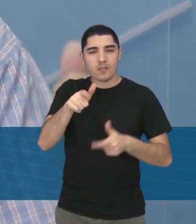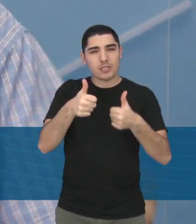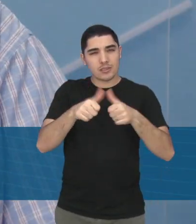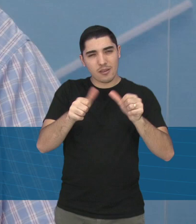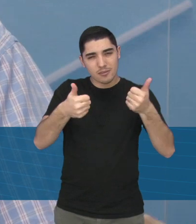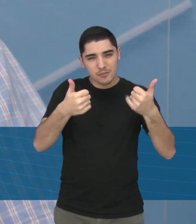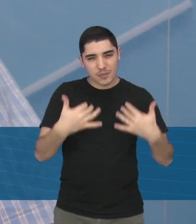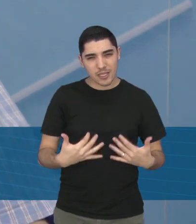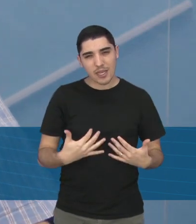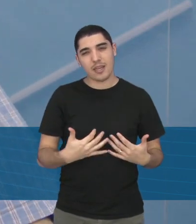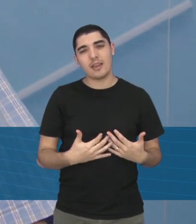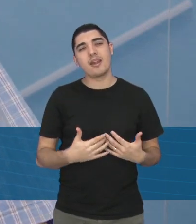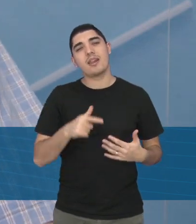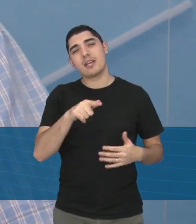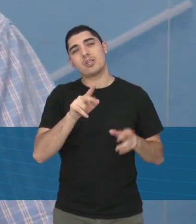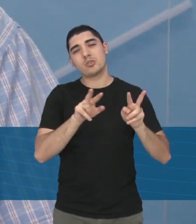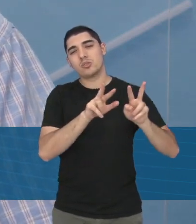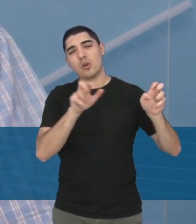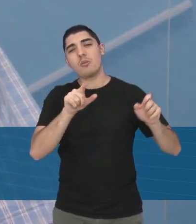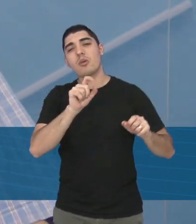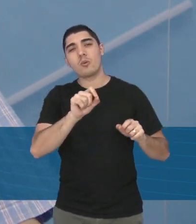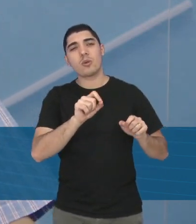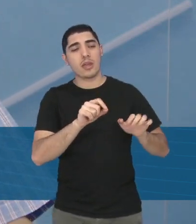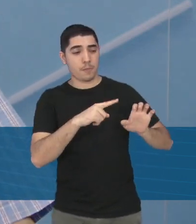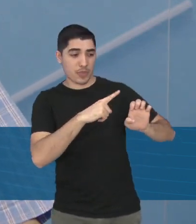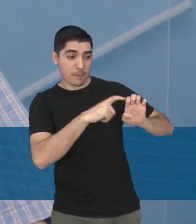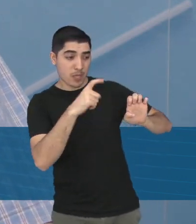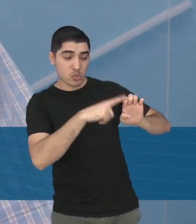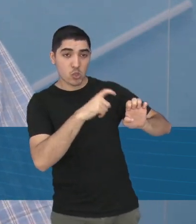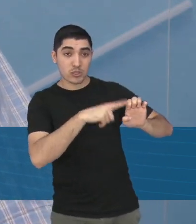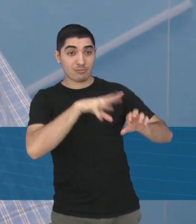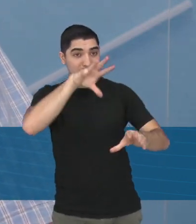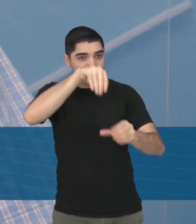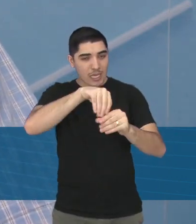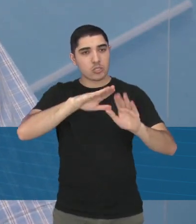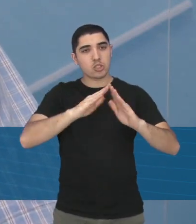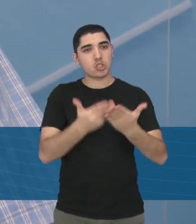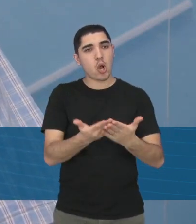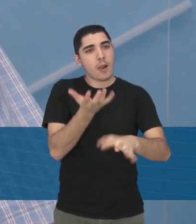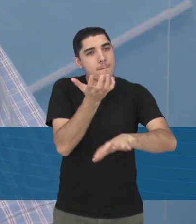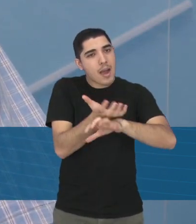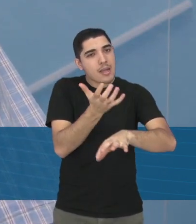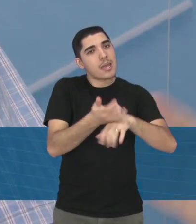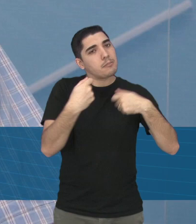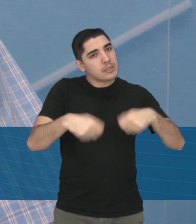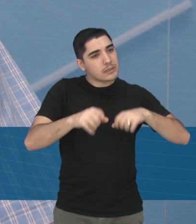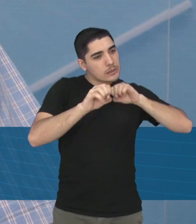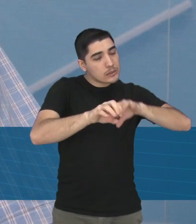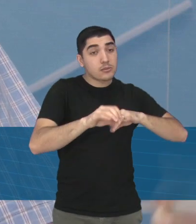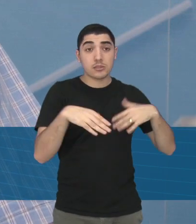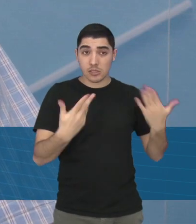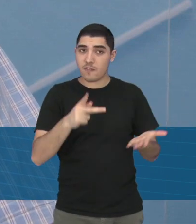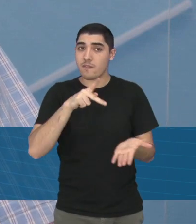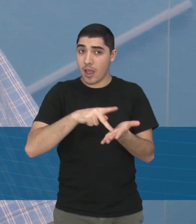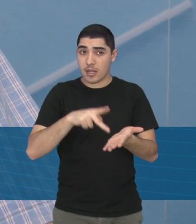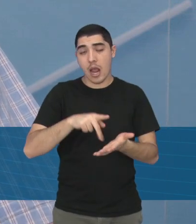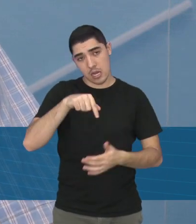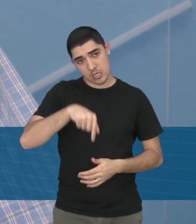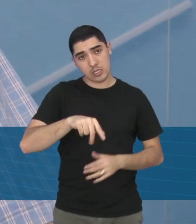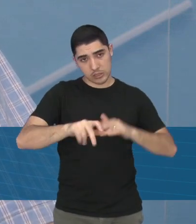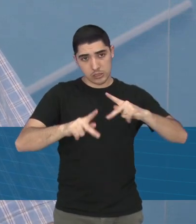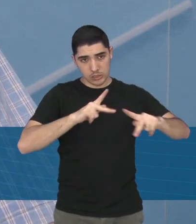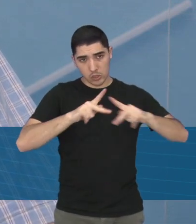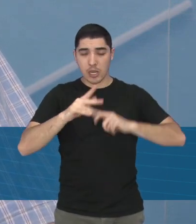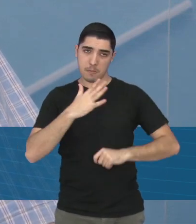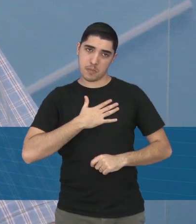no começo da nossa conversa, aquela questão do empreendedorismo na escola, né? E realmente, aqui em São José dos Campos, na